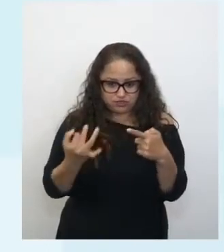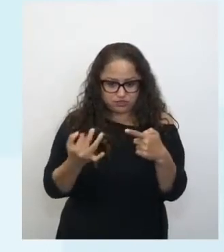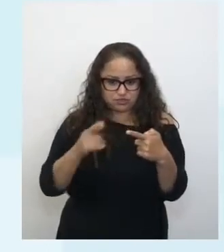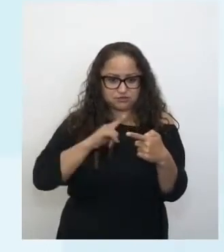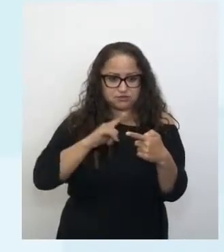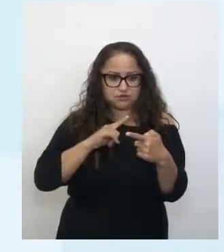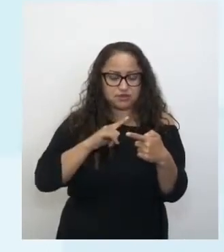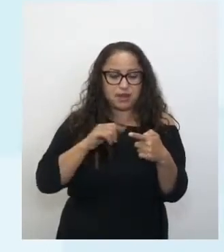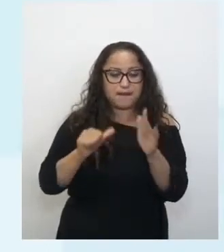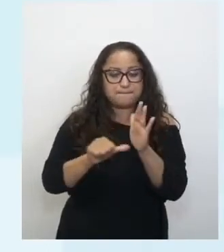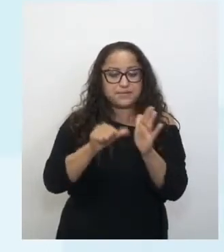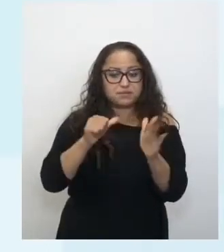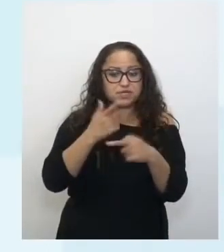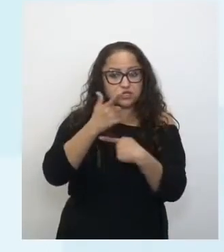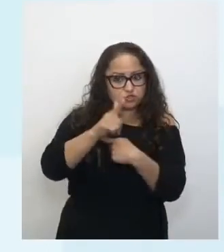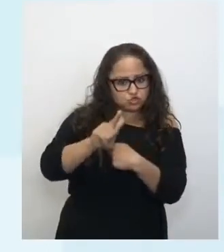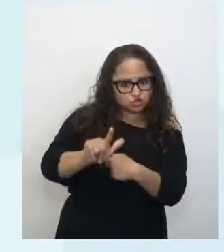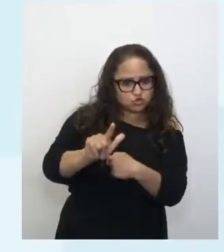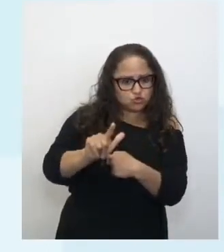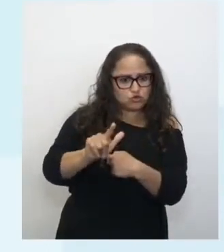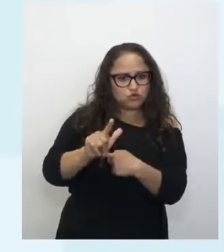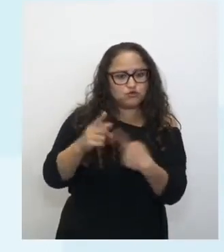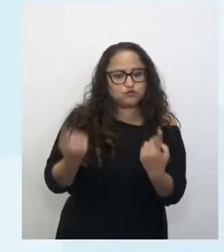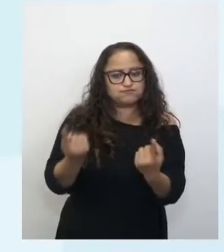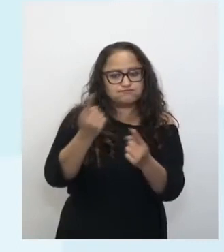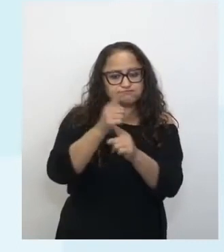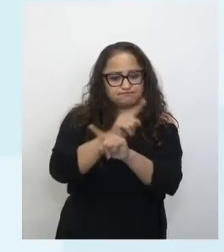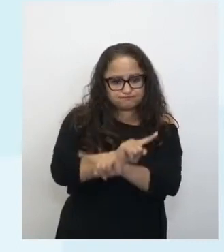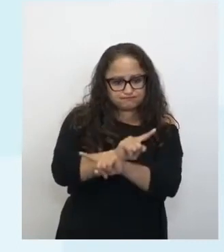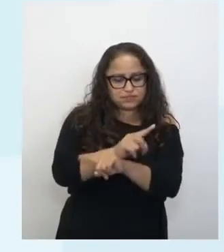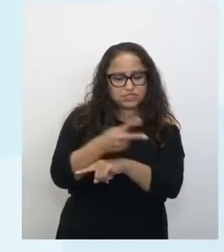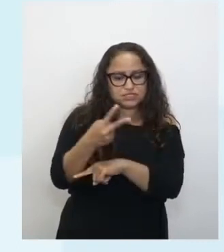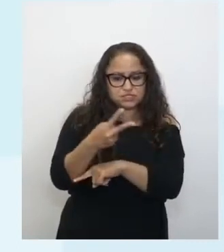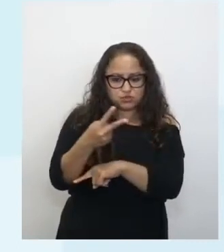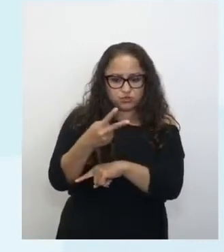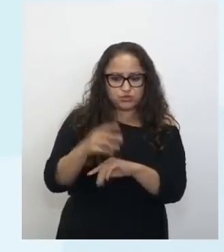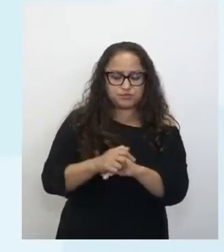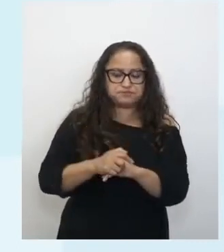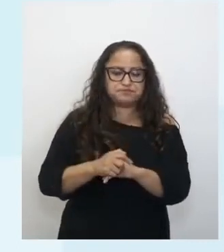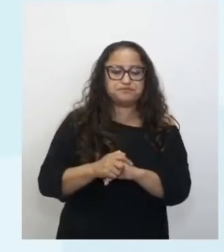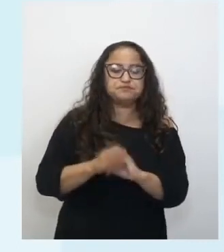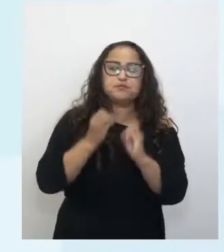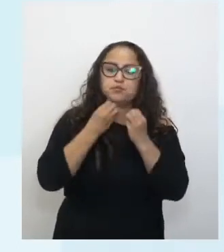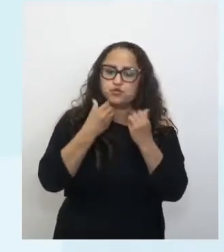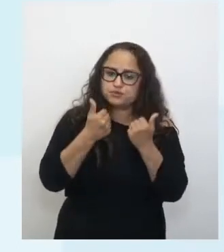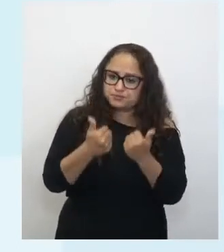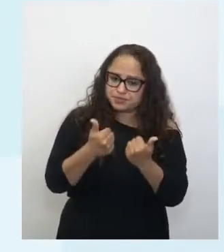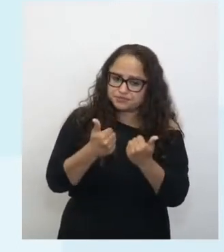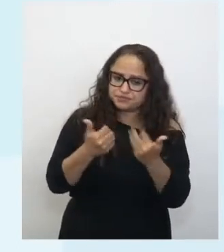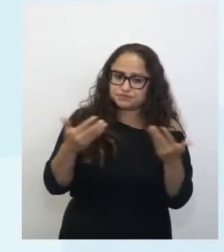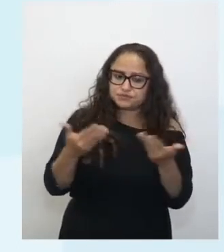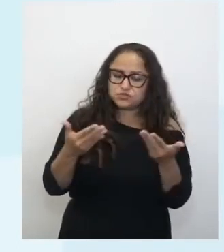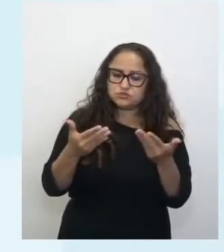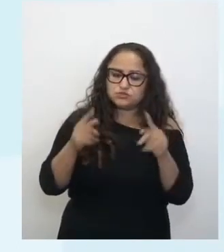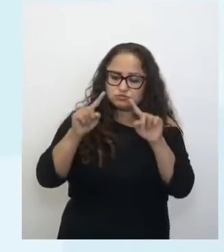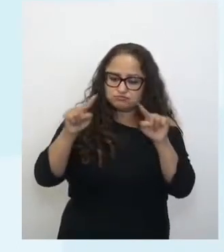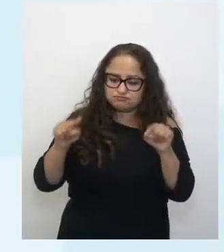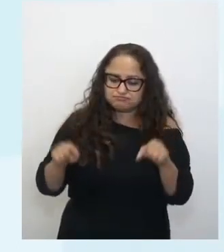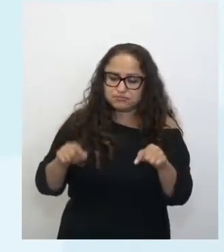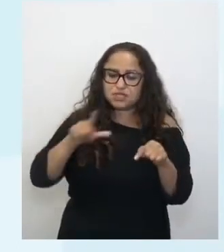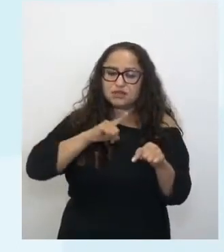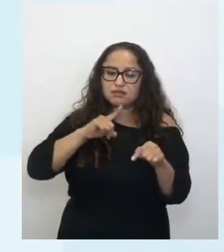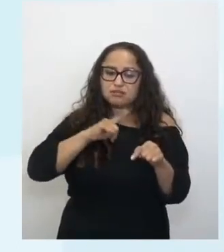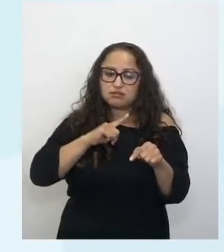a primeira e Multiplica pelo inverso da segunda muito bem e no segundo